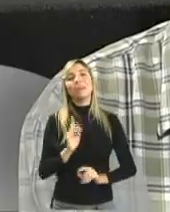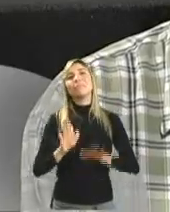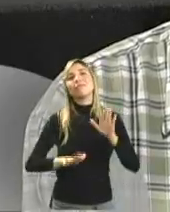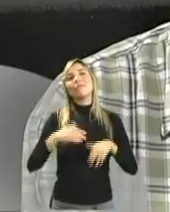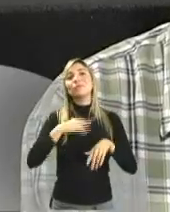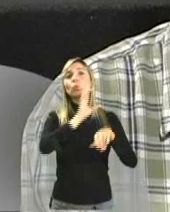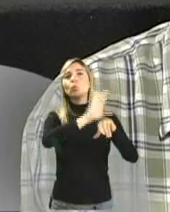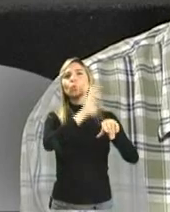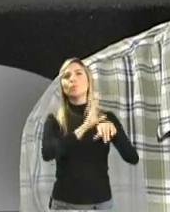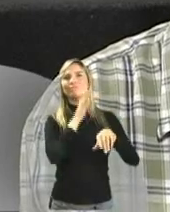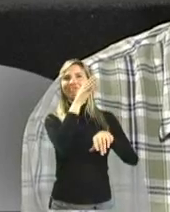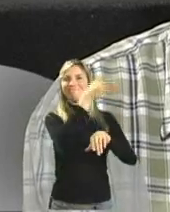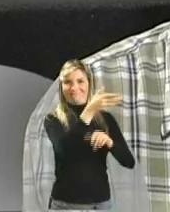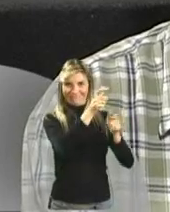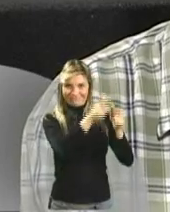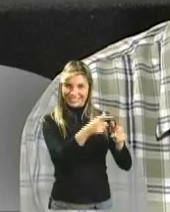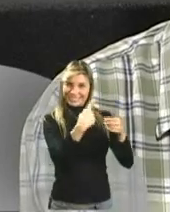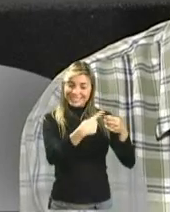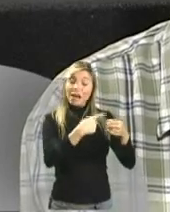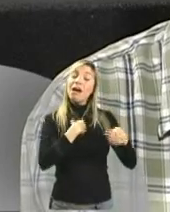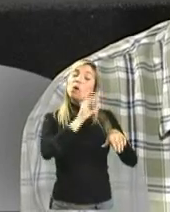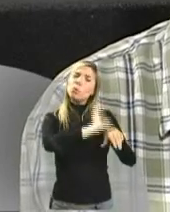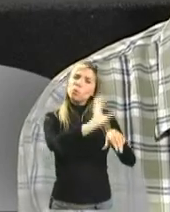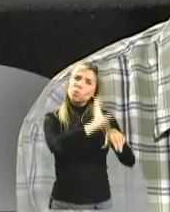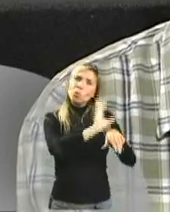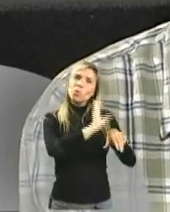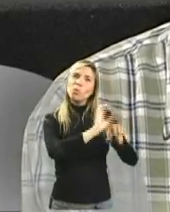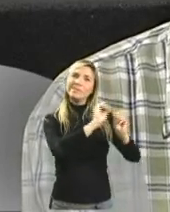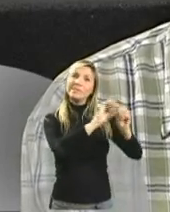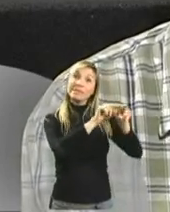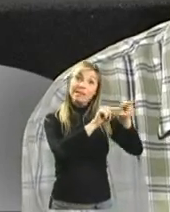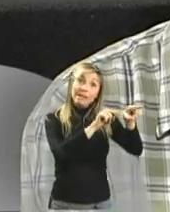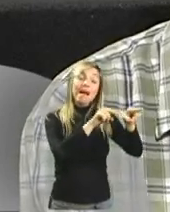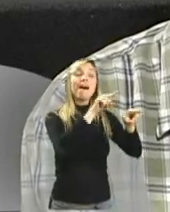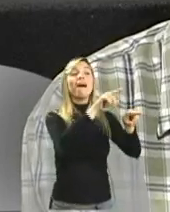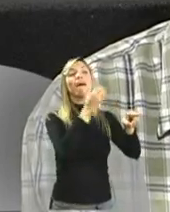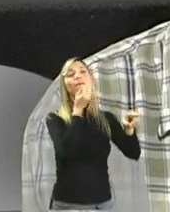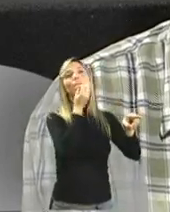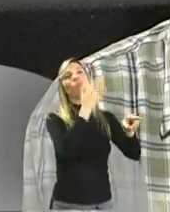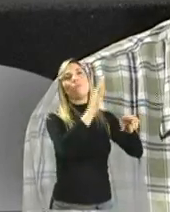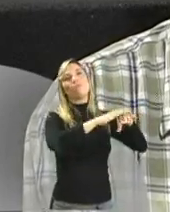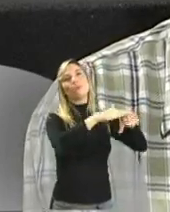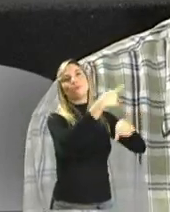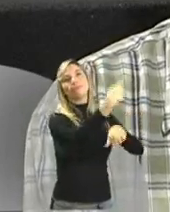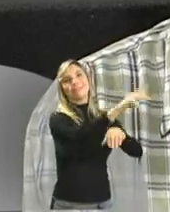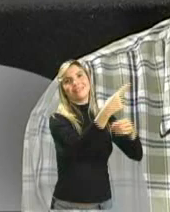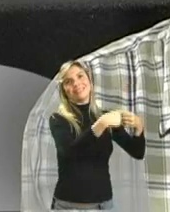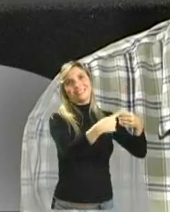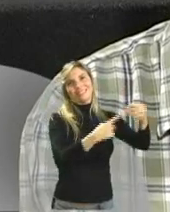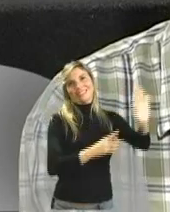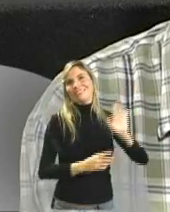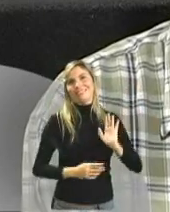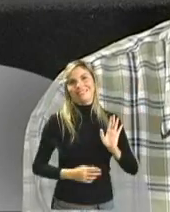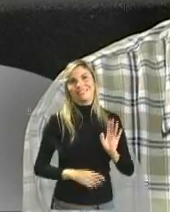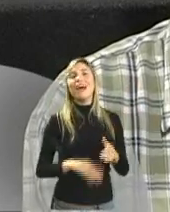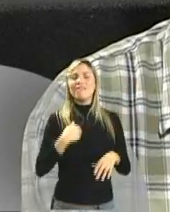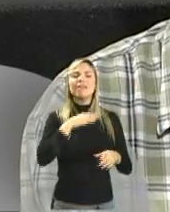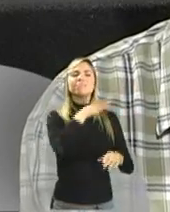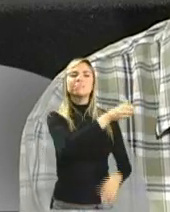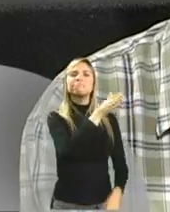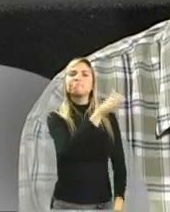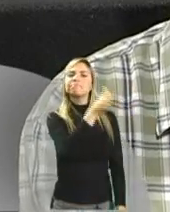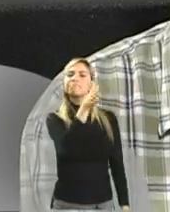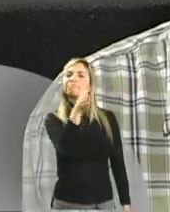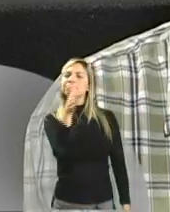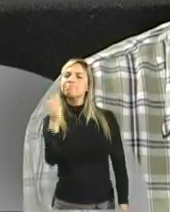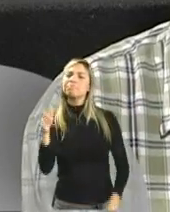talvez através de uma capacitação que a gente possa envolver mais os profissionais dos municípios,